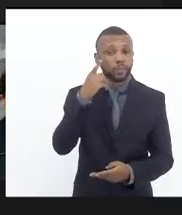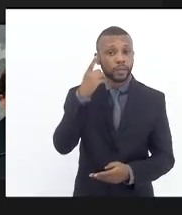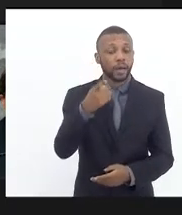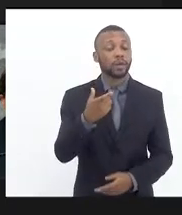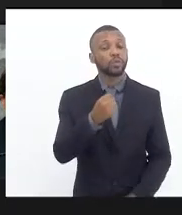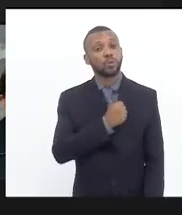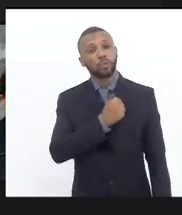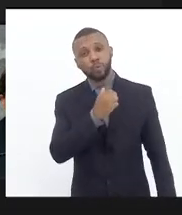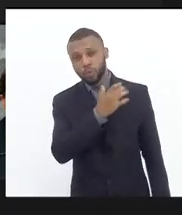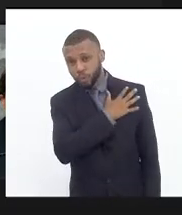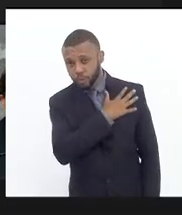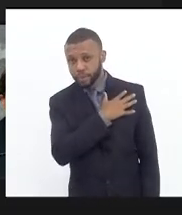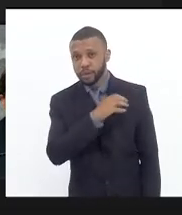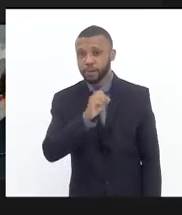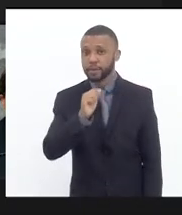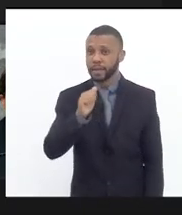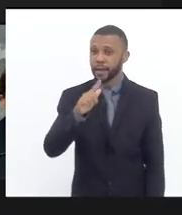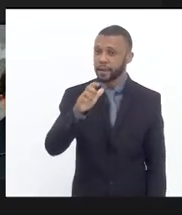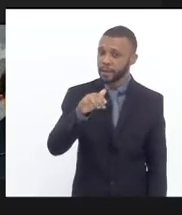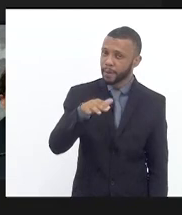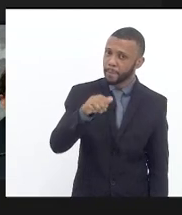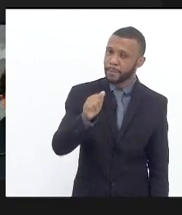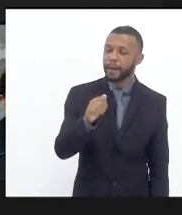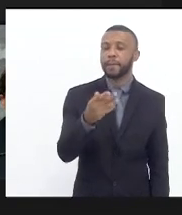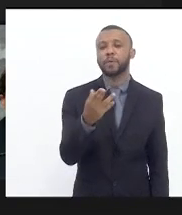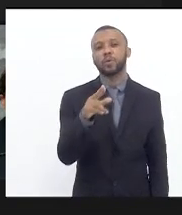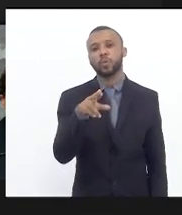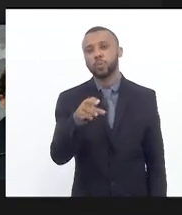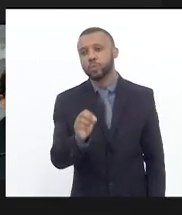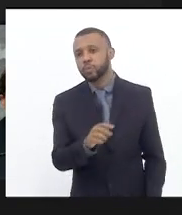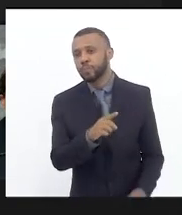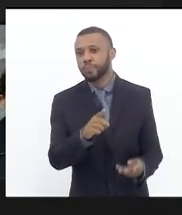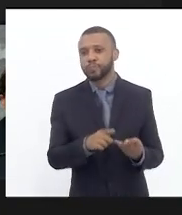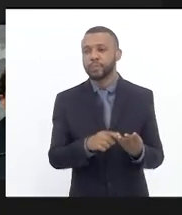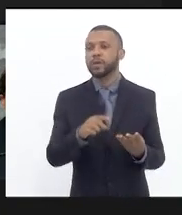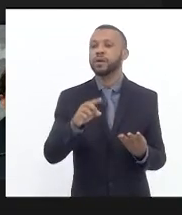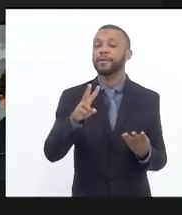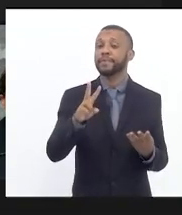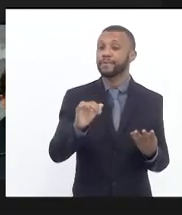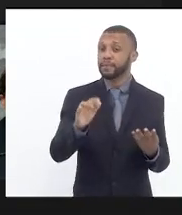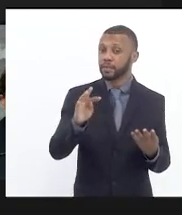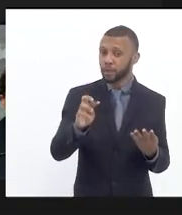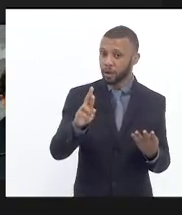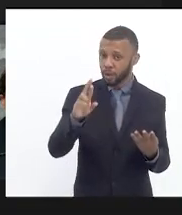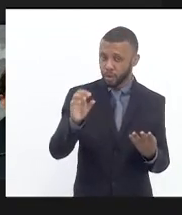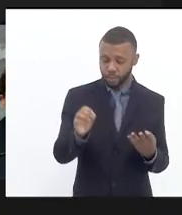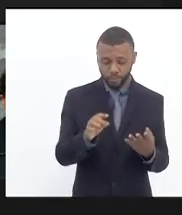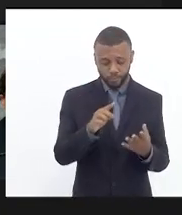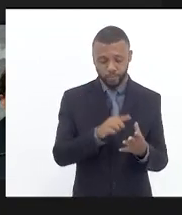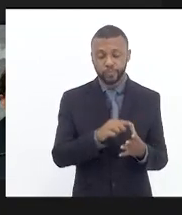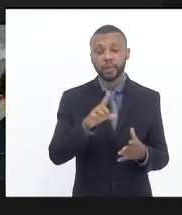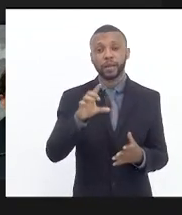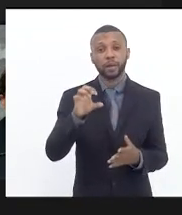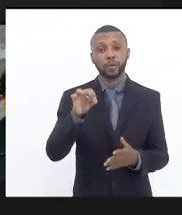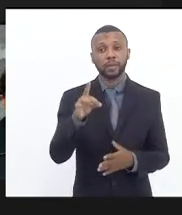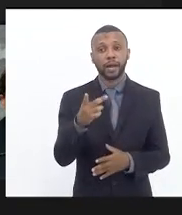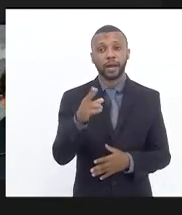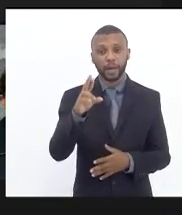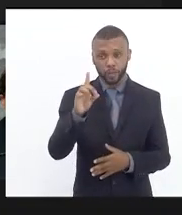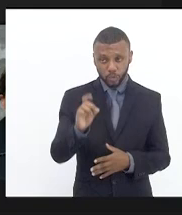Bruno razan Nélson Antunes vittorio lo Bianco o Leonardo